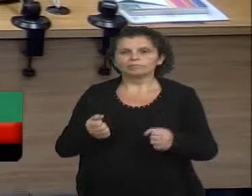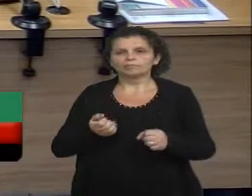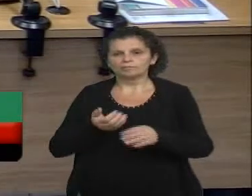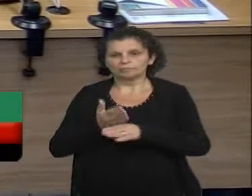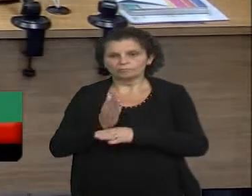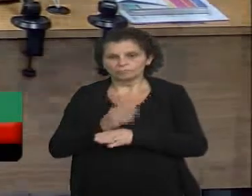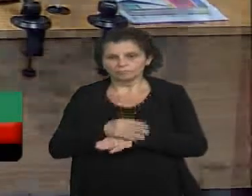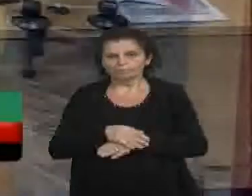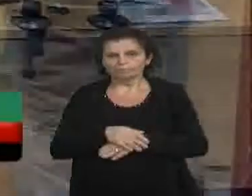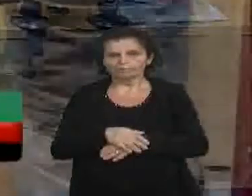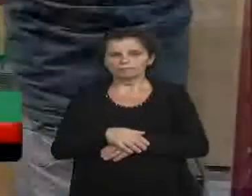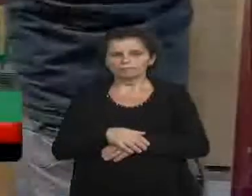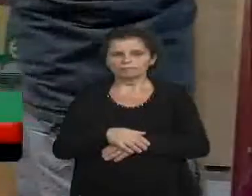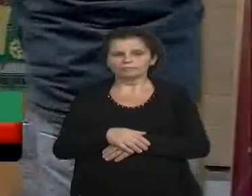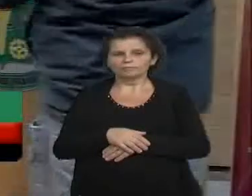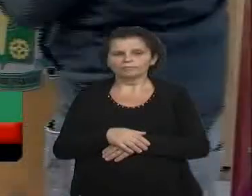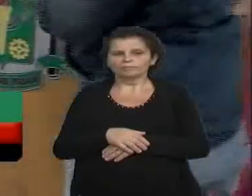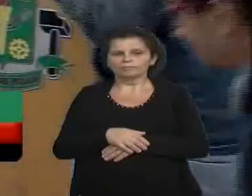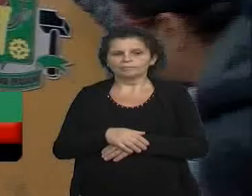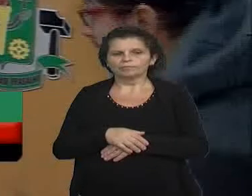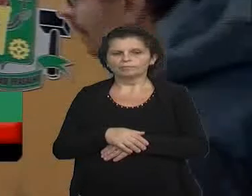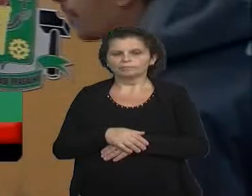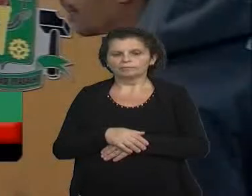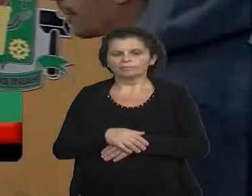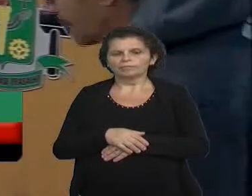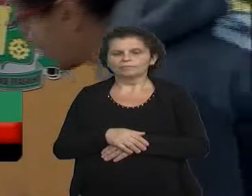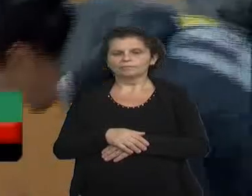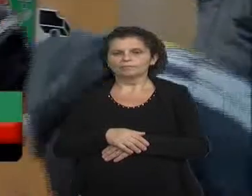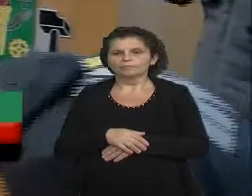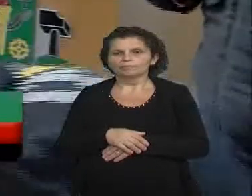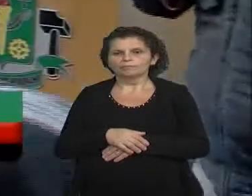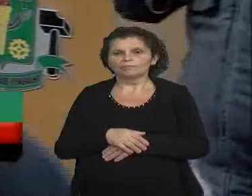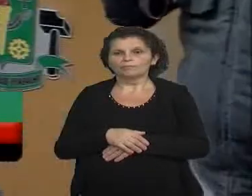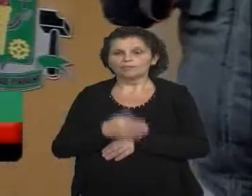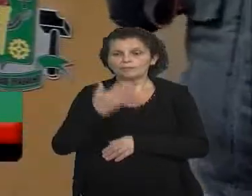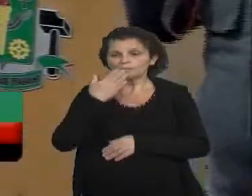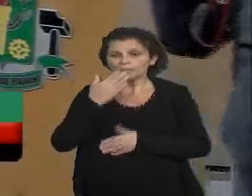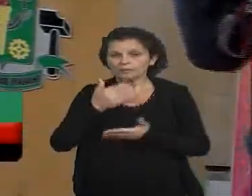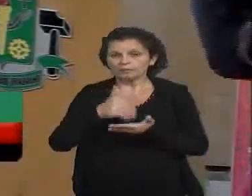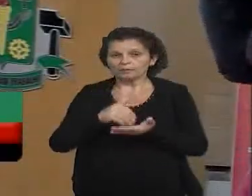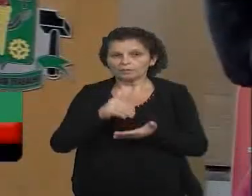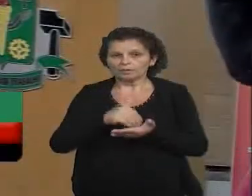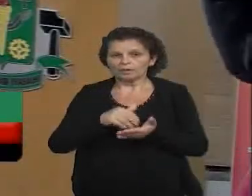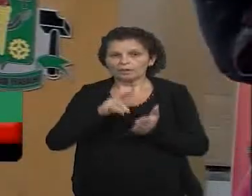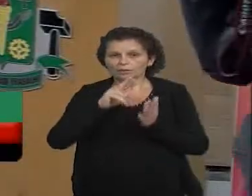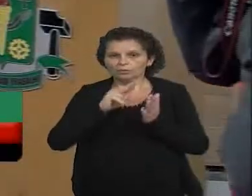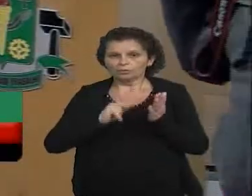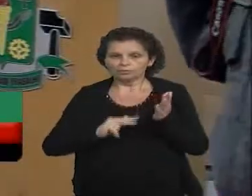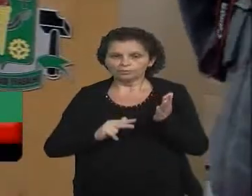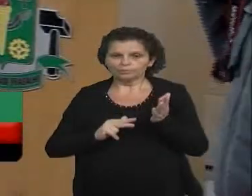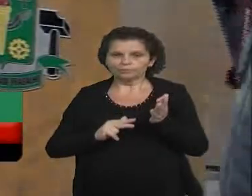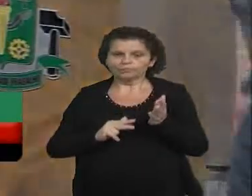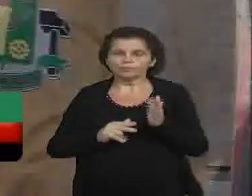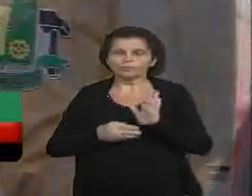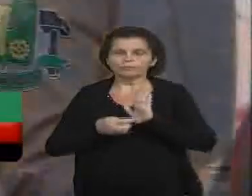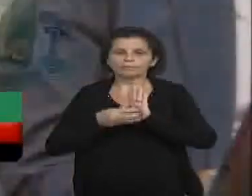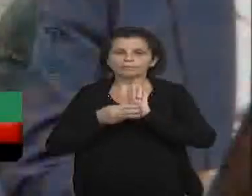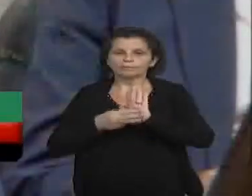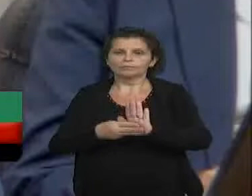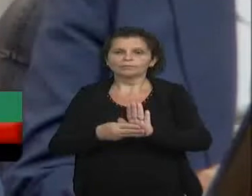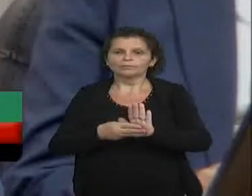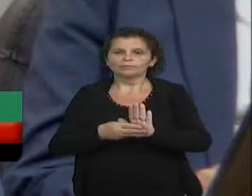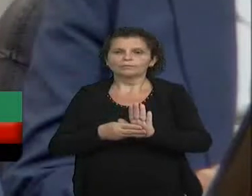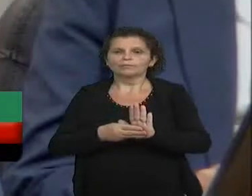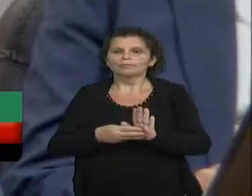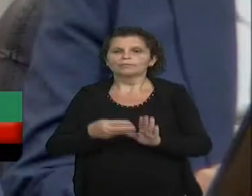a inversão de pauta. Solicito à senhora secretária que proceda à leitura da moção